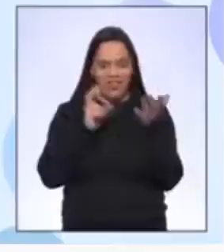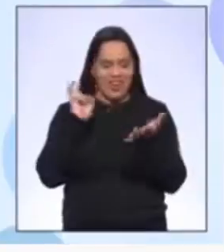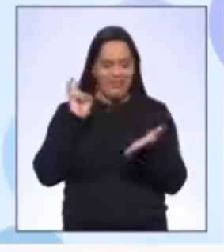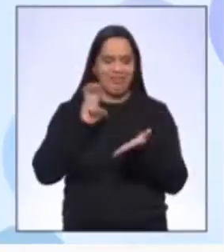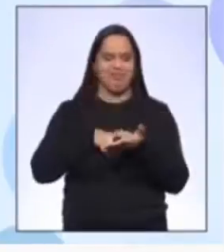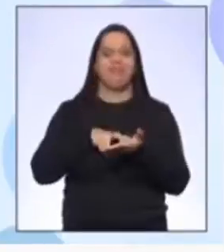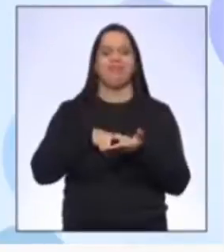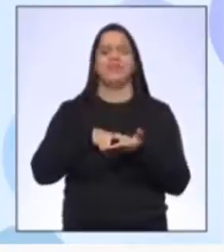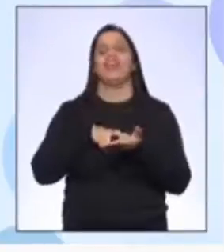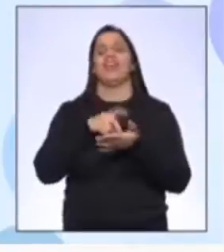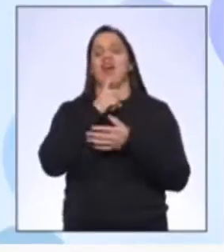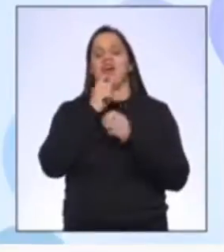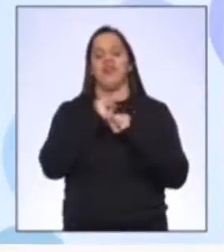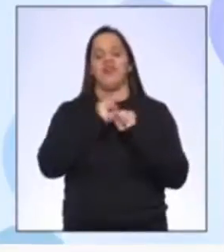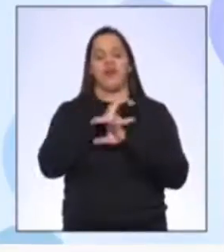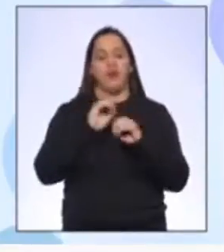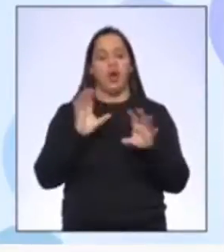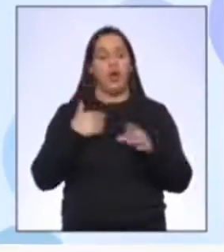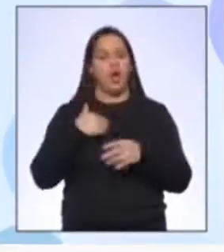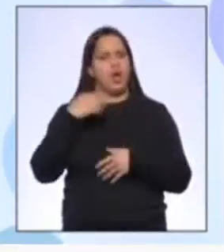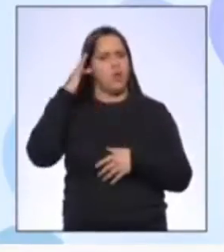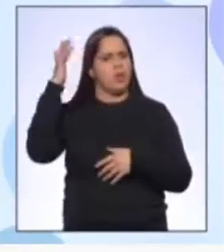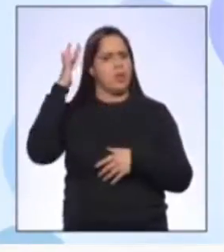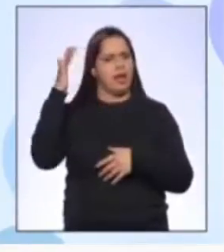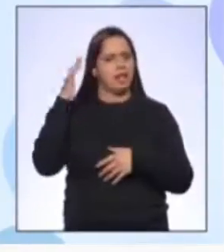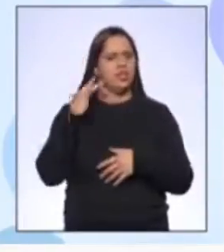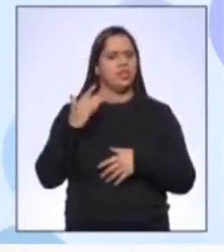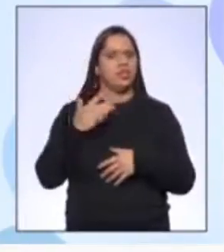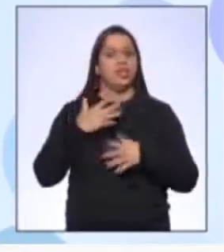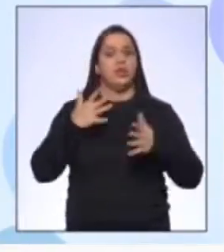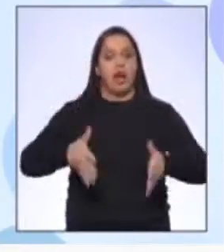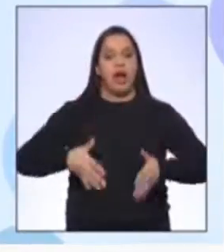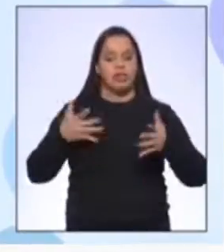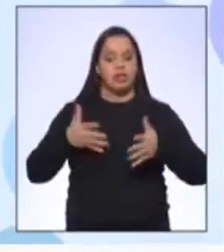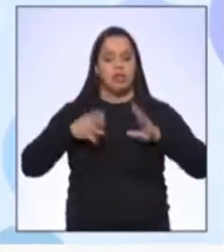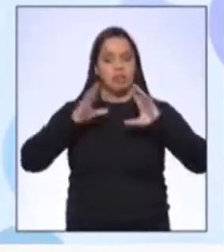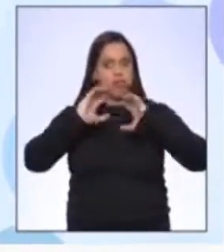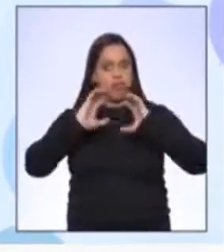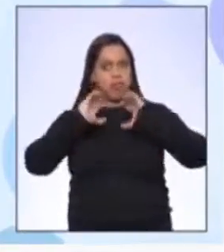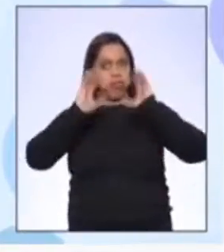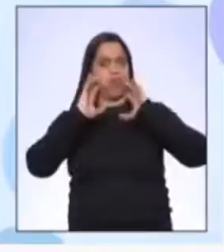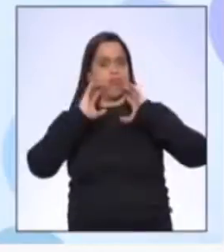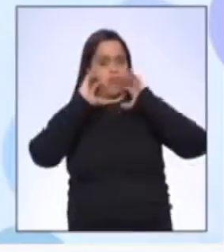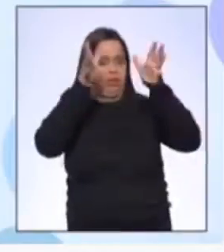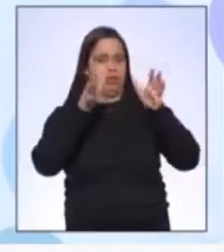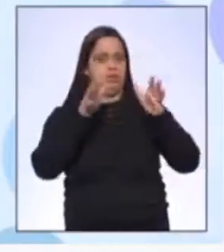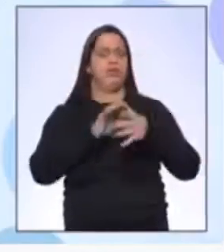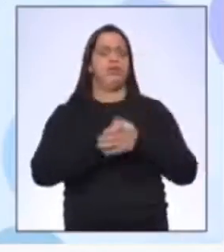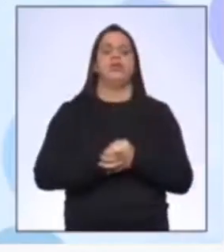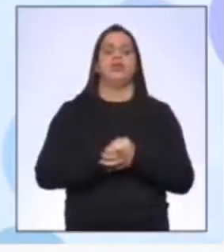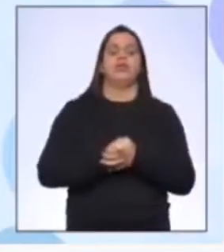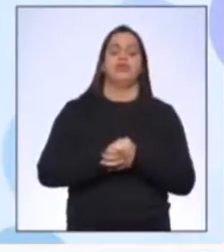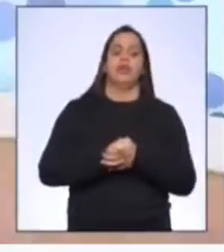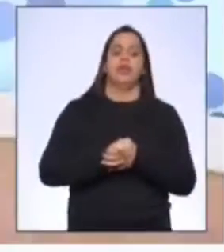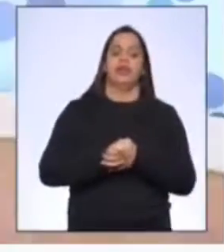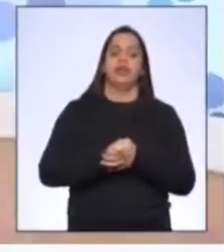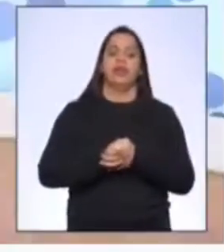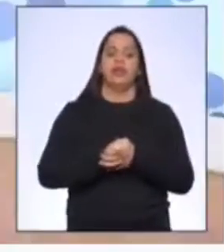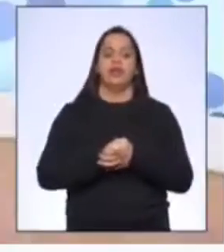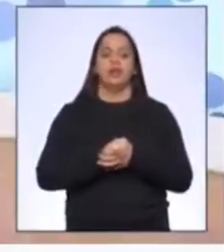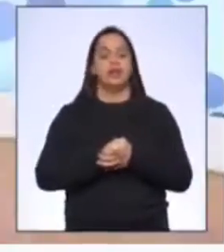lívia eu imagino um cadeirante jogando vôlei ela o atletismo ela não conseguiu né porque a conexão